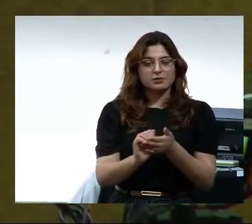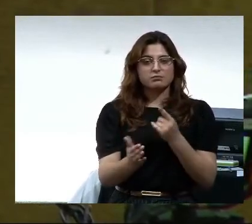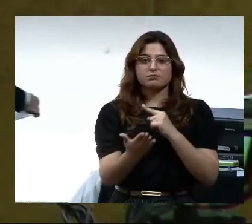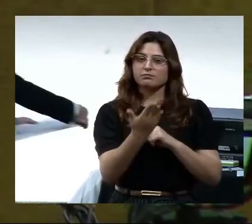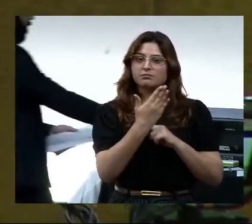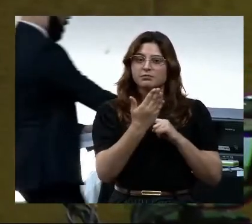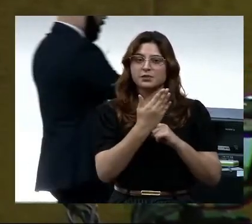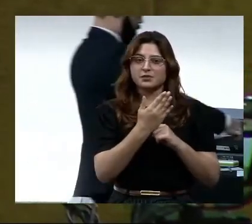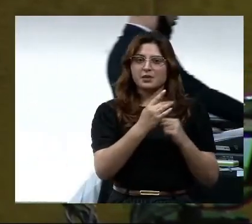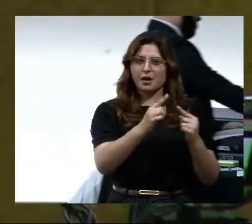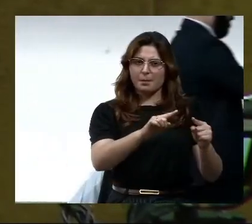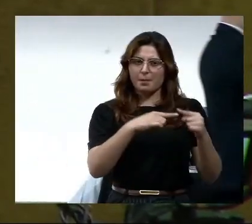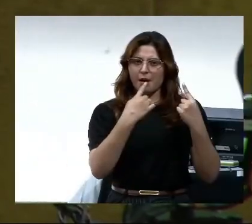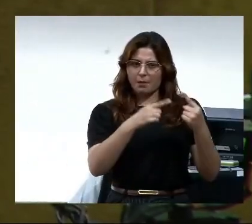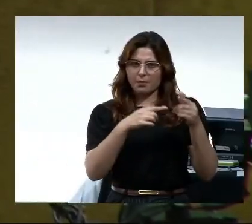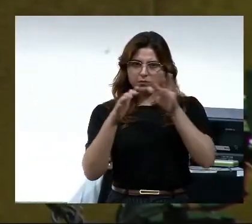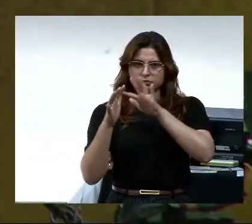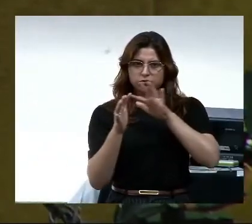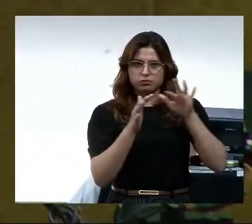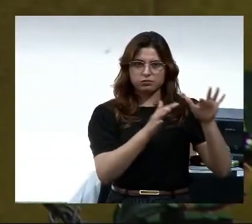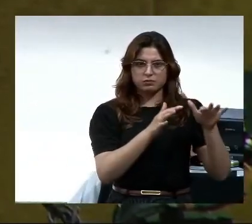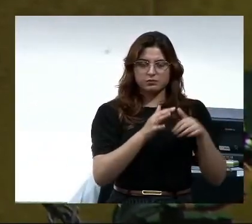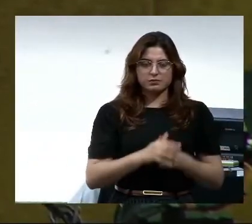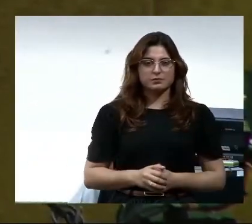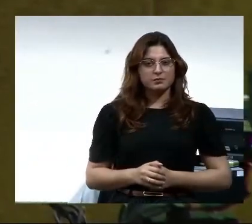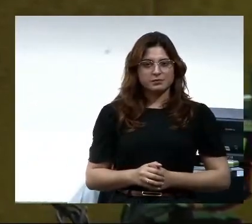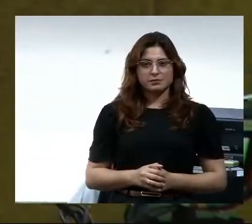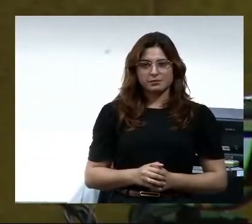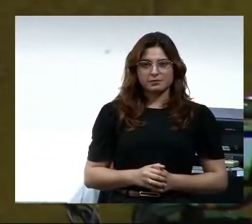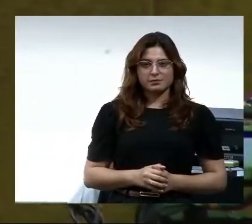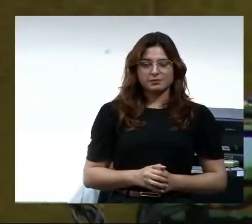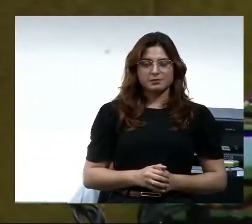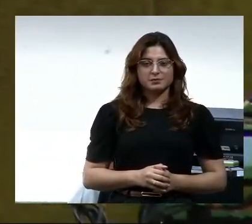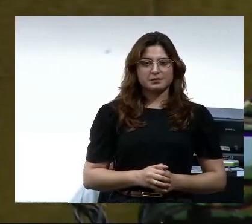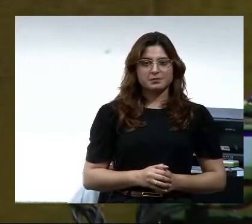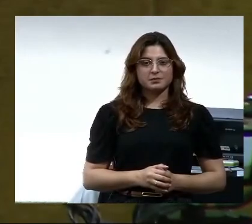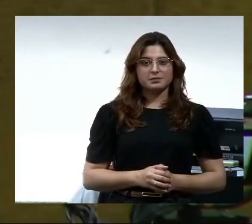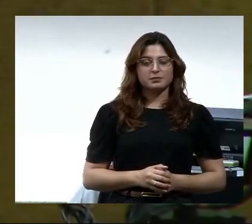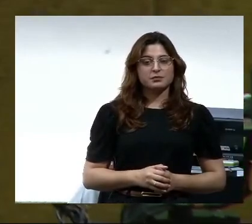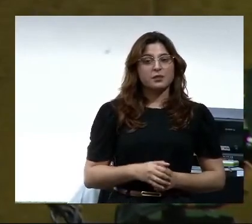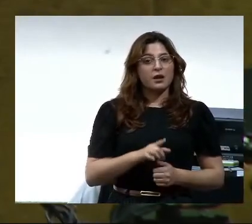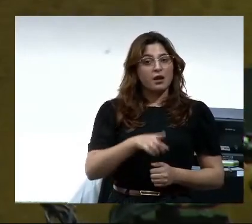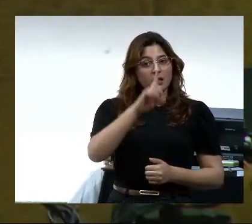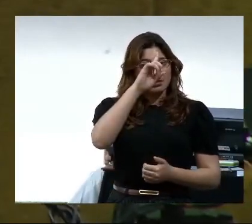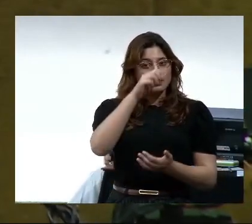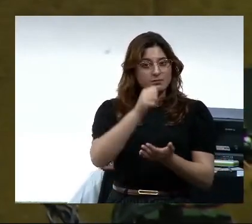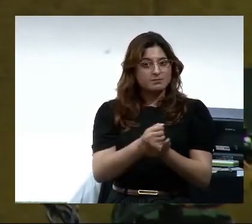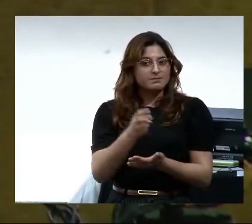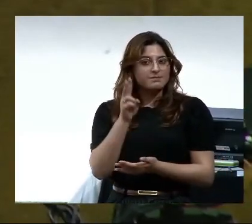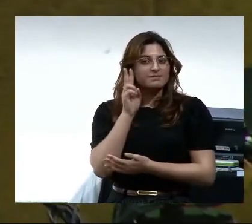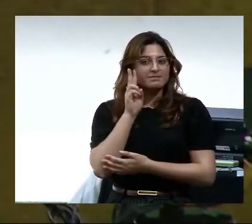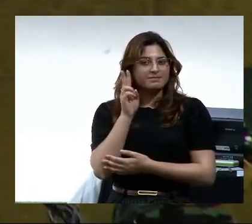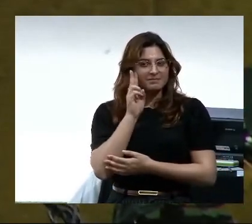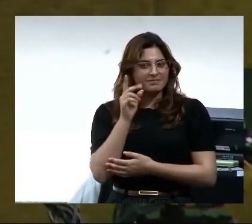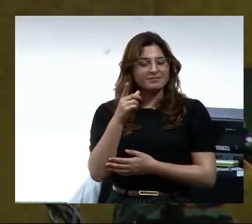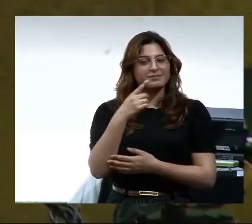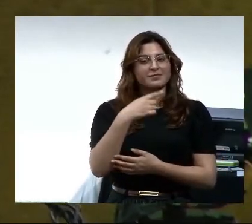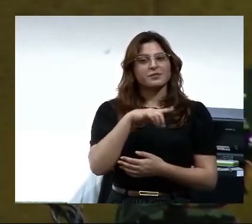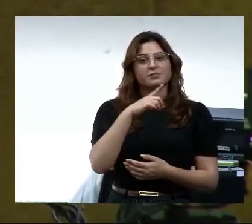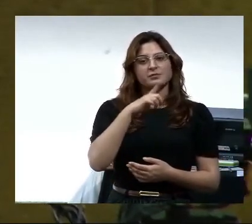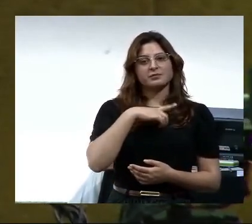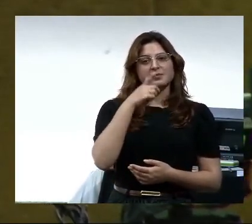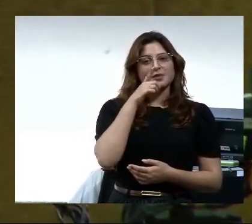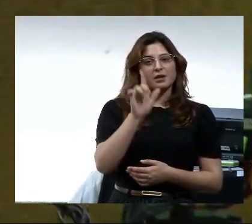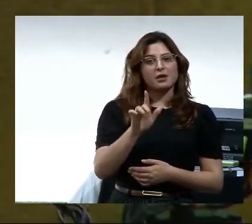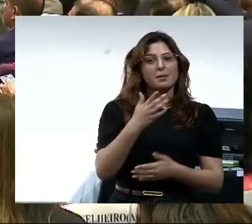aos honorários e às prerrogativas. Me refiro à decisão histórica que conseguimos